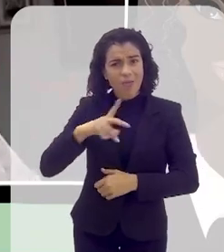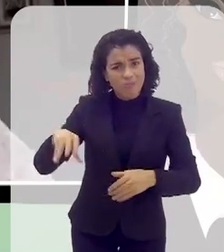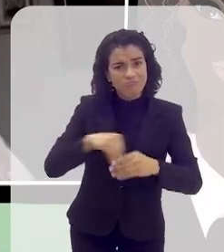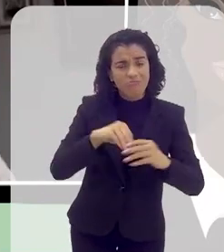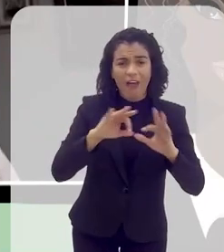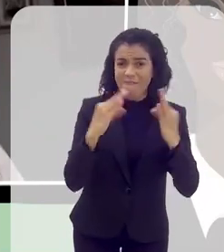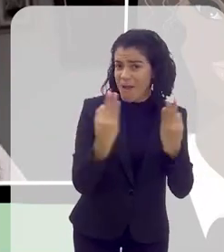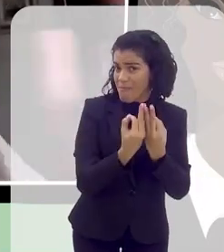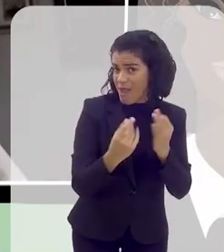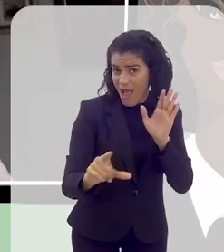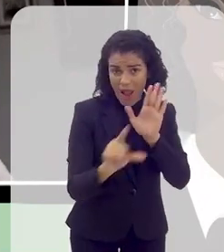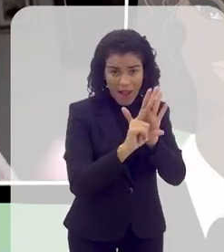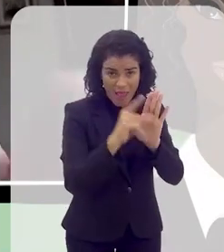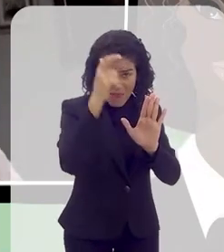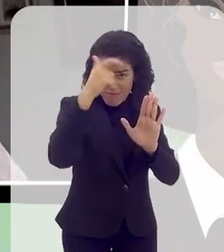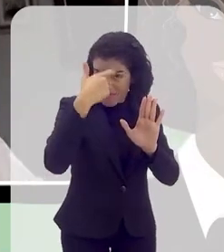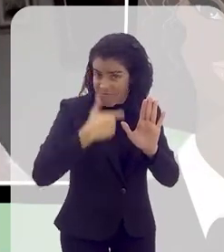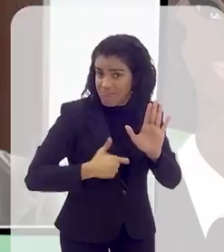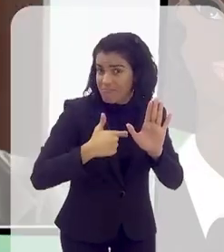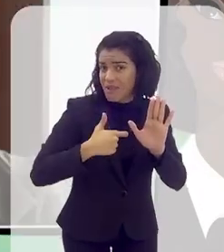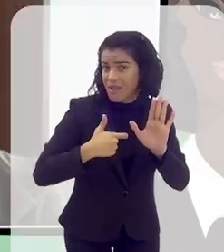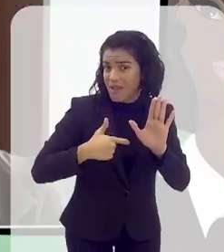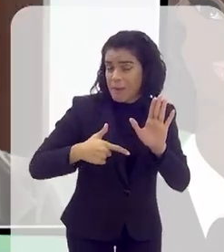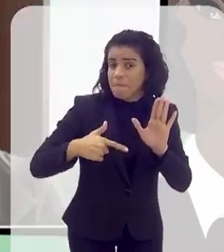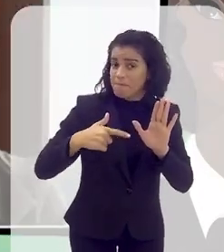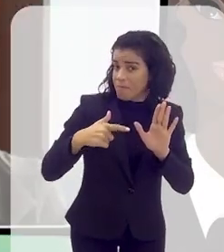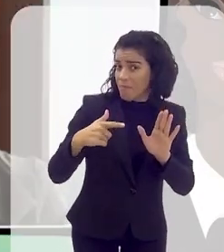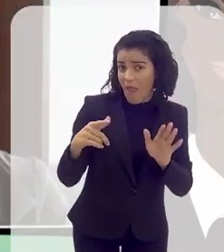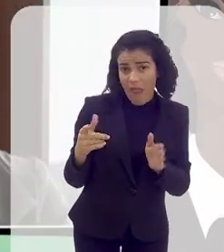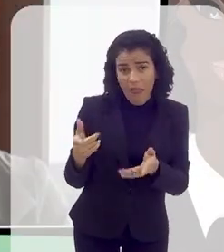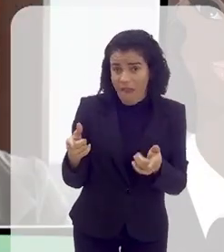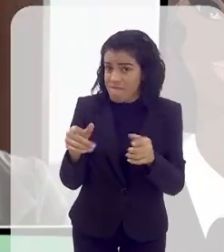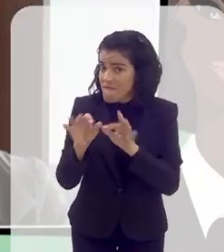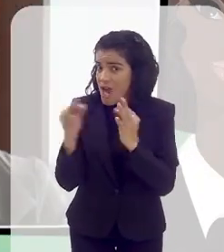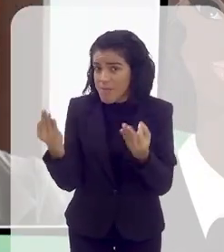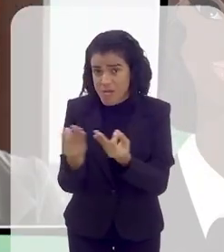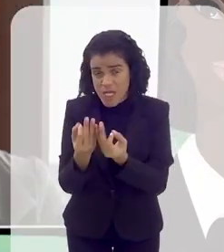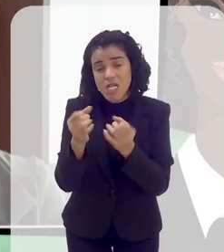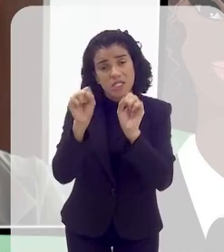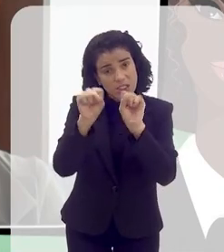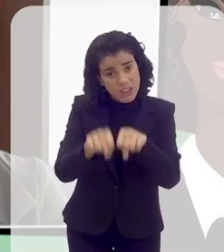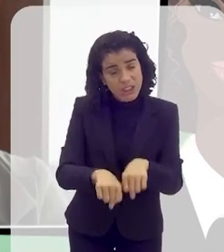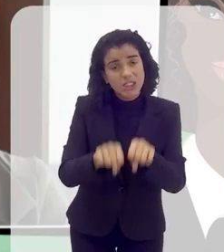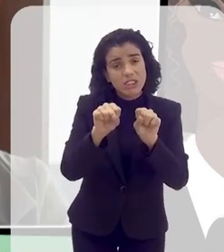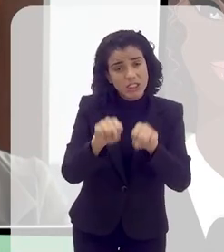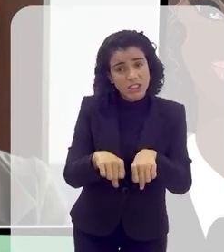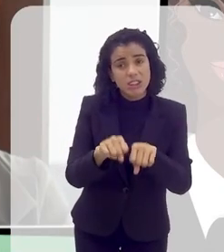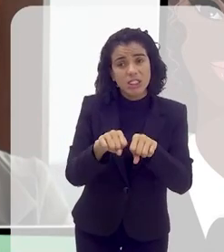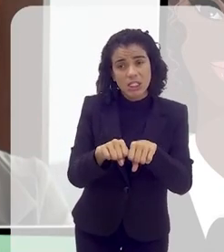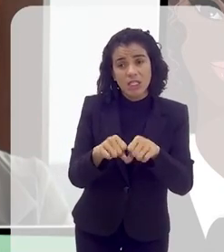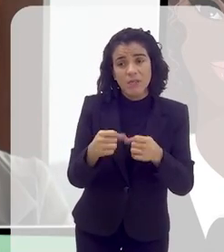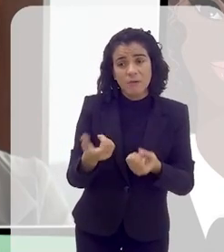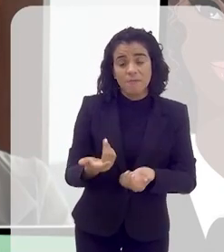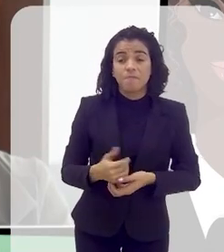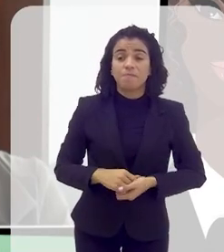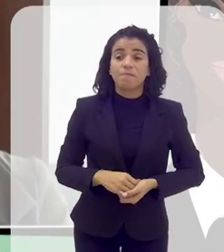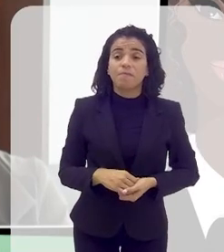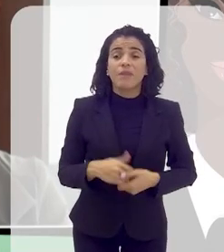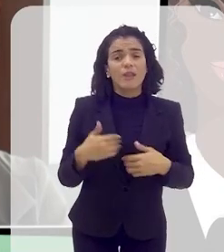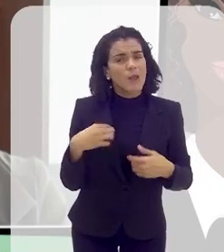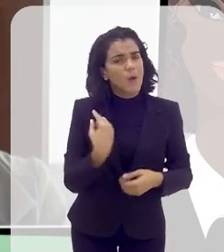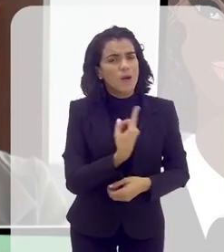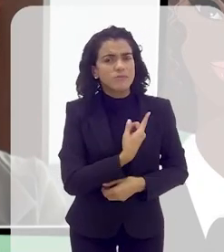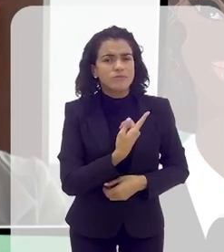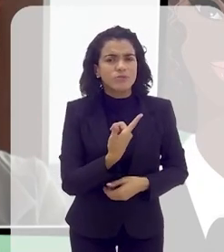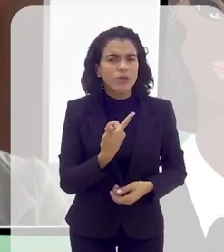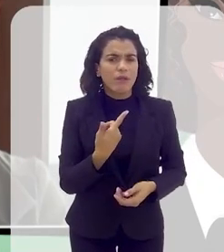é família pela lei, né? Madrasta e padrasto é parente por afinidade, é um grau de parentesco